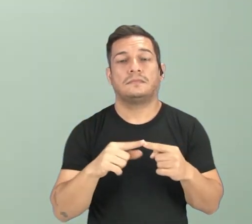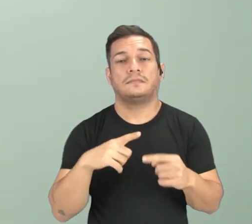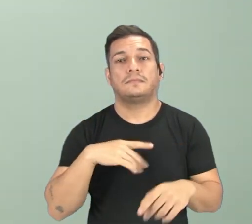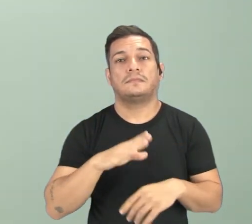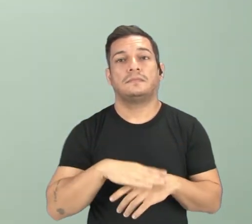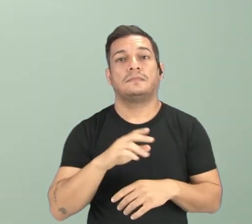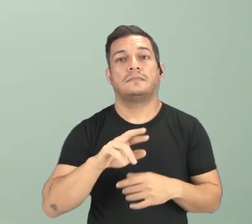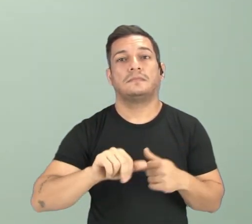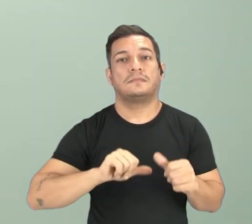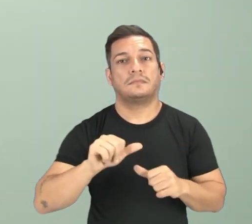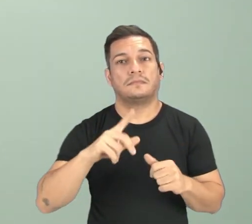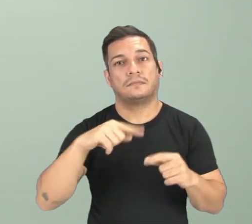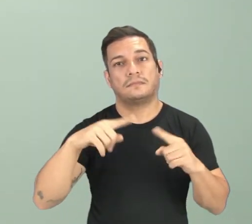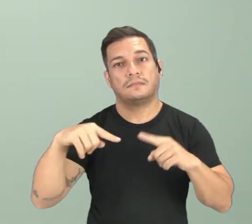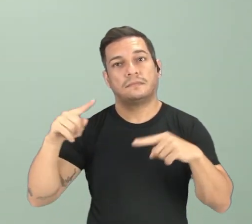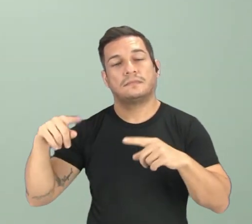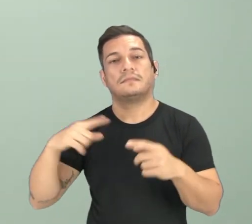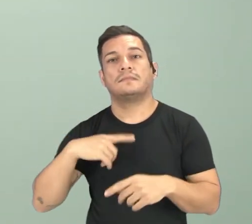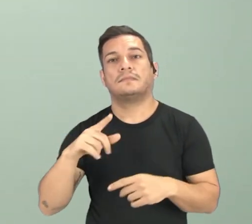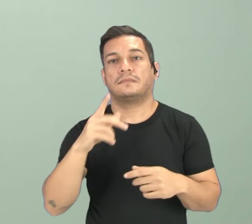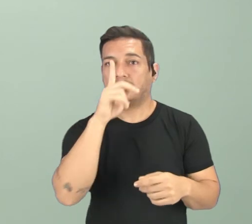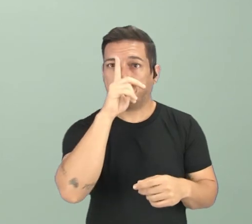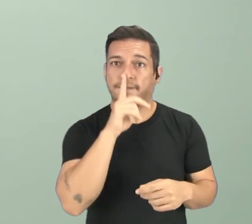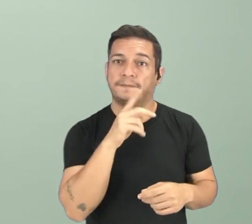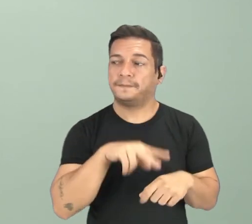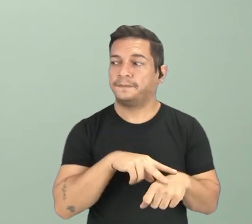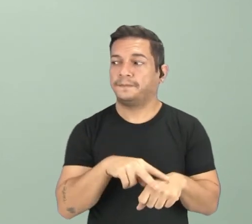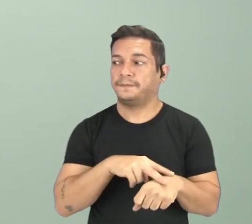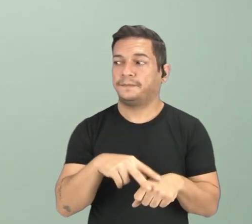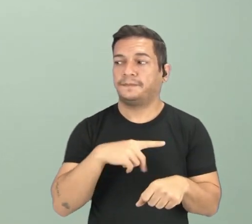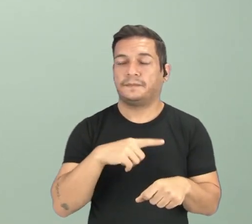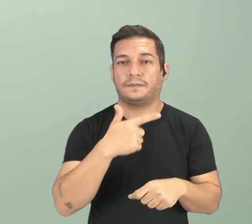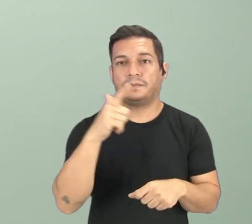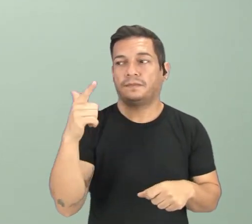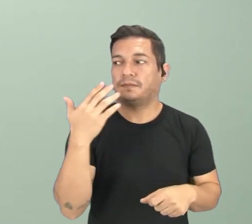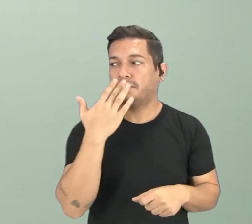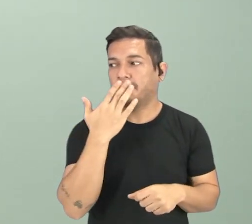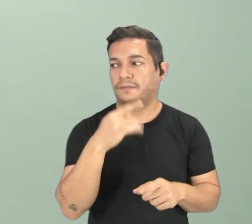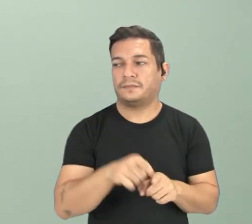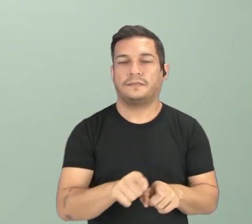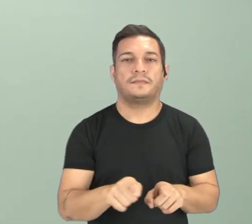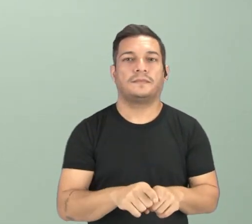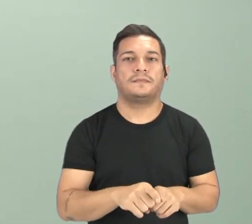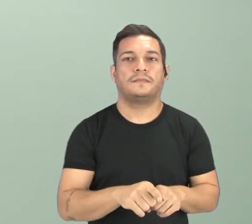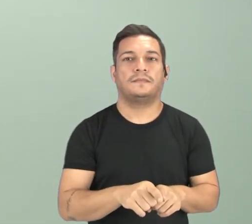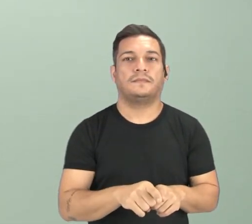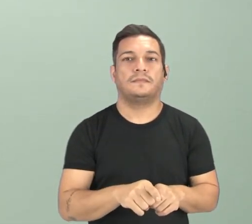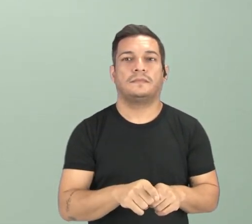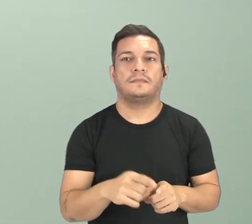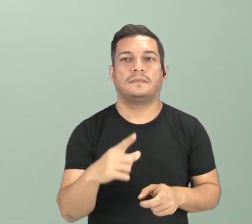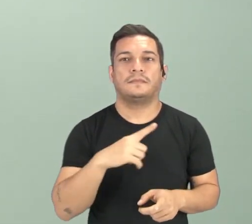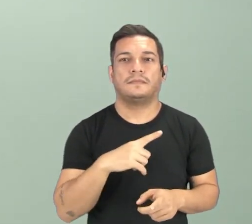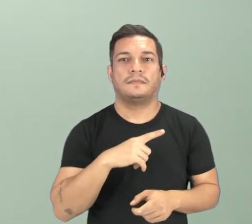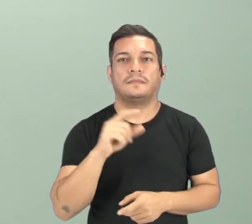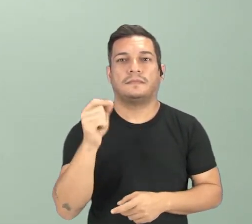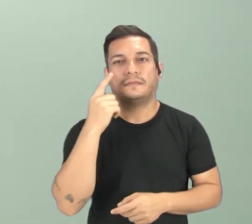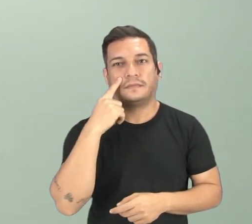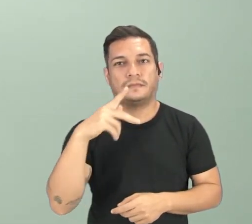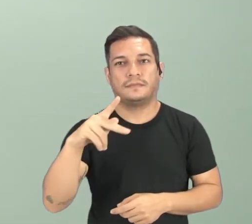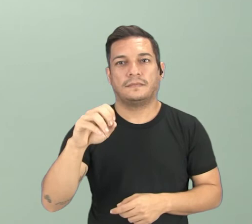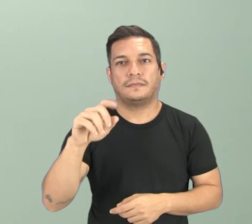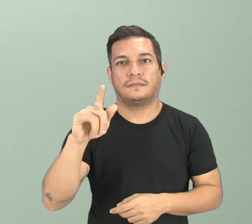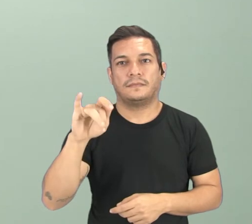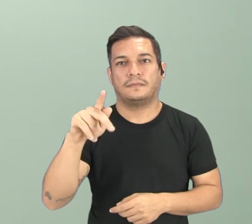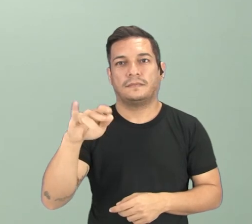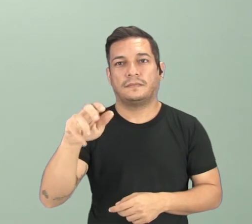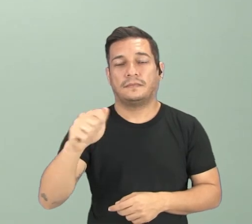mais uma variação entre o amarelo e o verde, eu teria outras variações de cores. Se eu tivesse a poligenia, eu ia